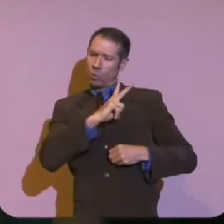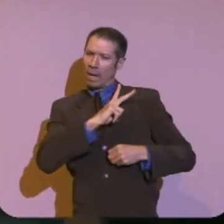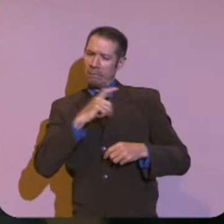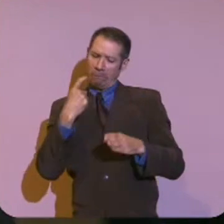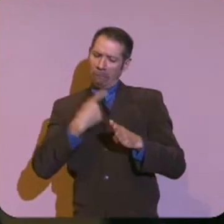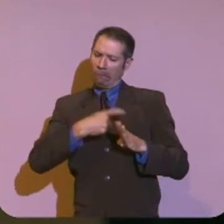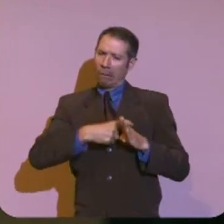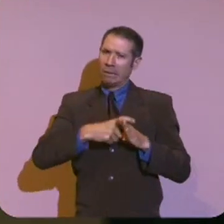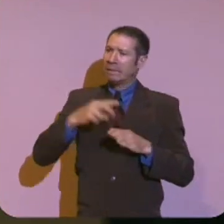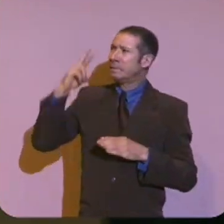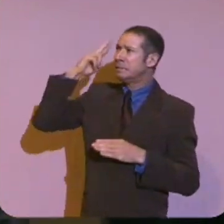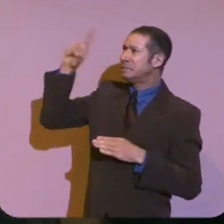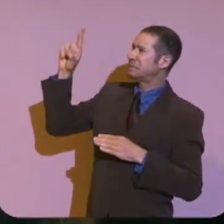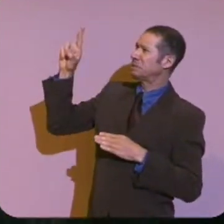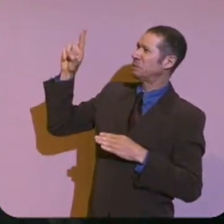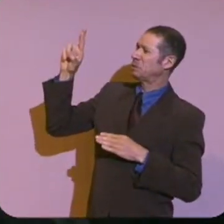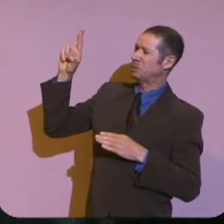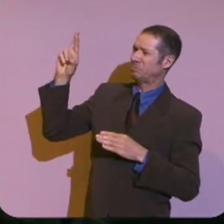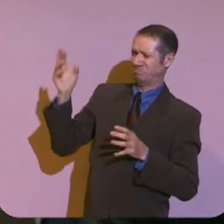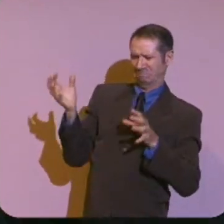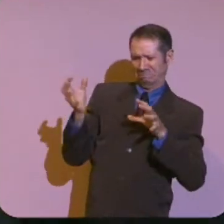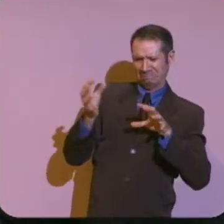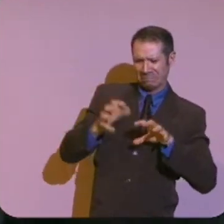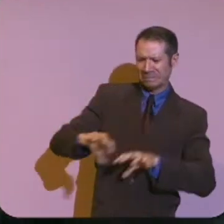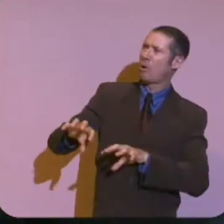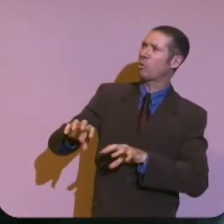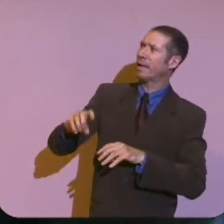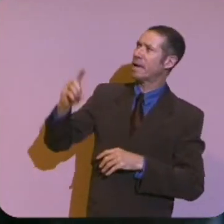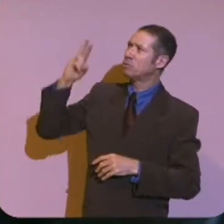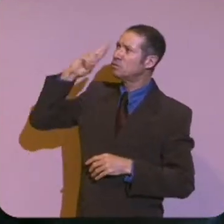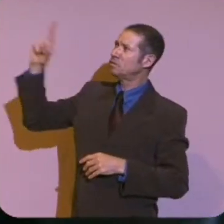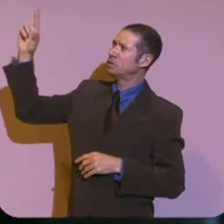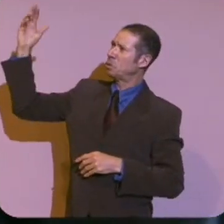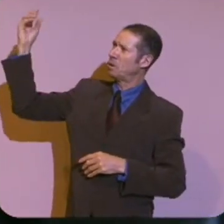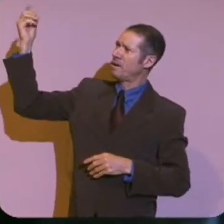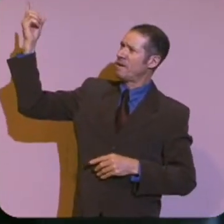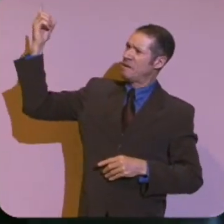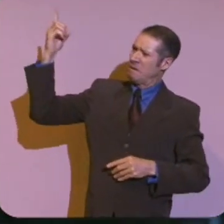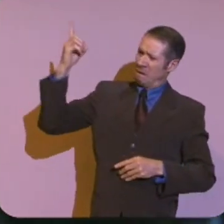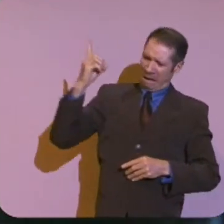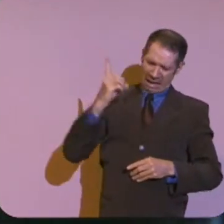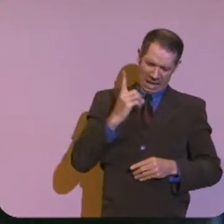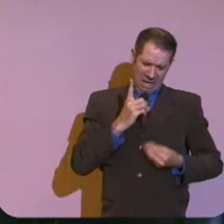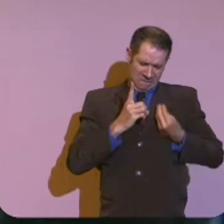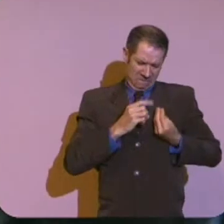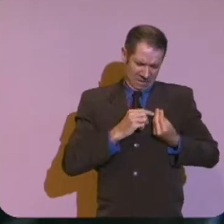diz: Senhor, eu não quero que o Senhor entre nessa área da minha vida, essa é minha.